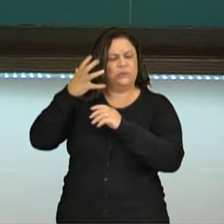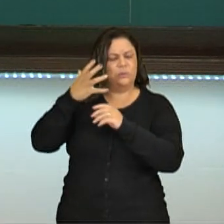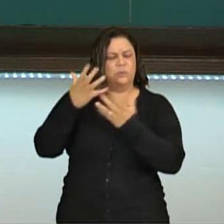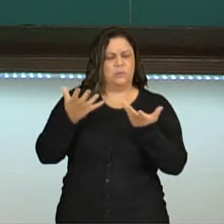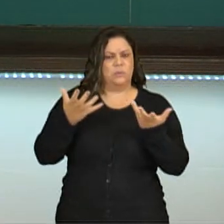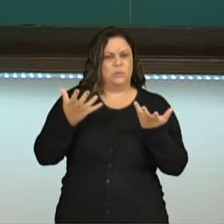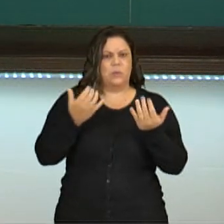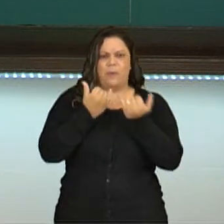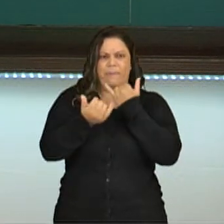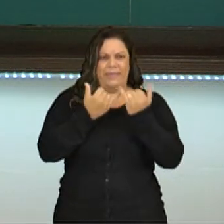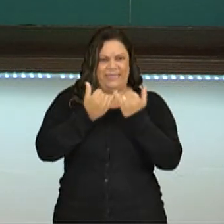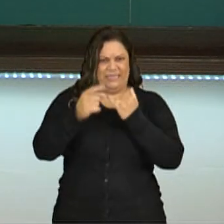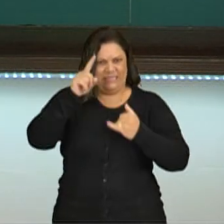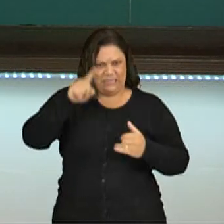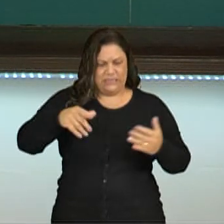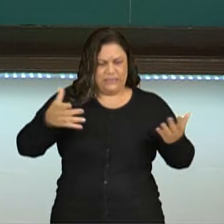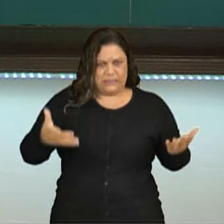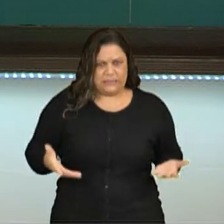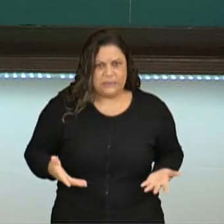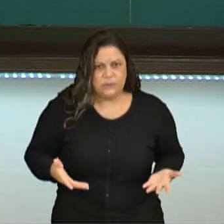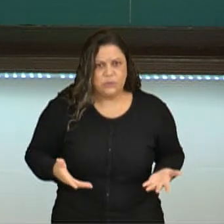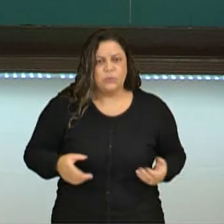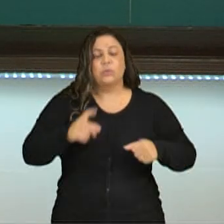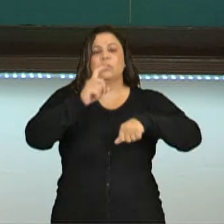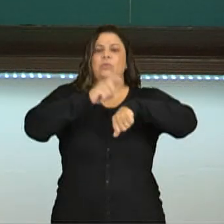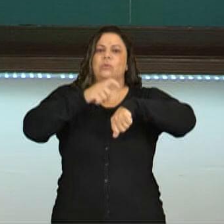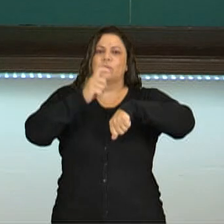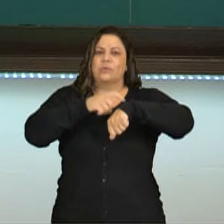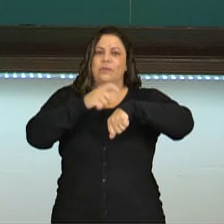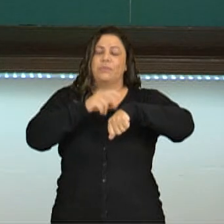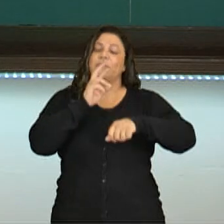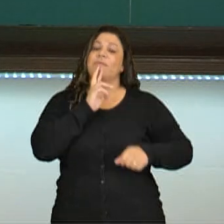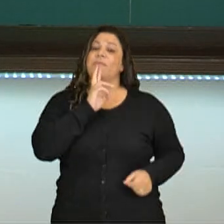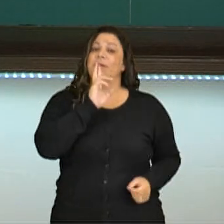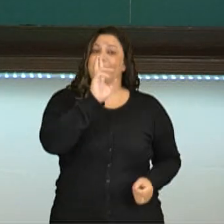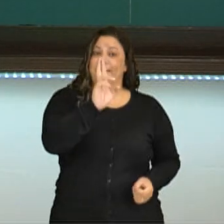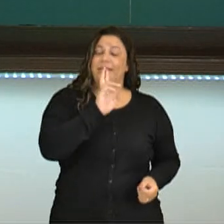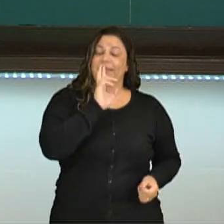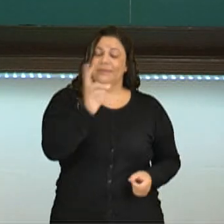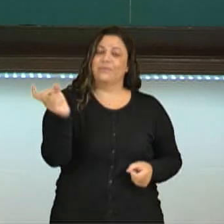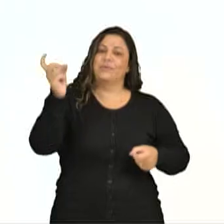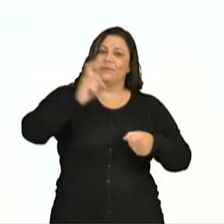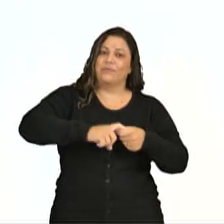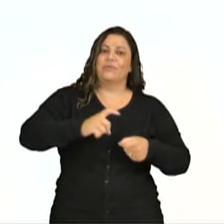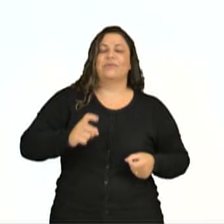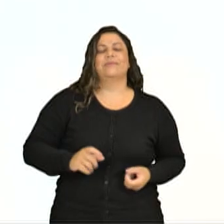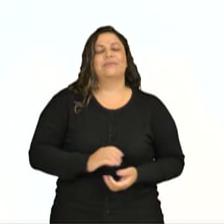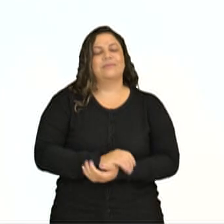que nós costumamos chamar de walkie-talkies. Tempinho aí para você responder, a gente volta já.